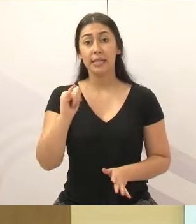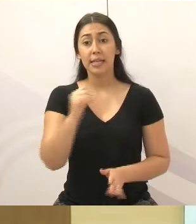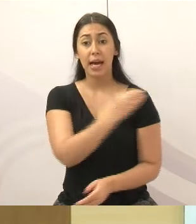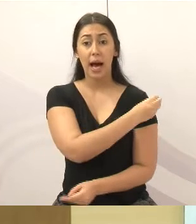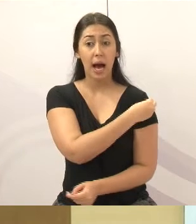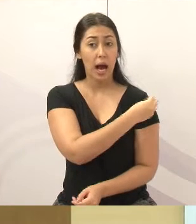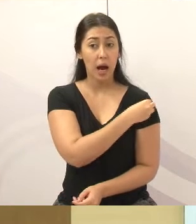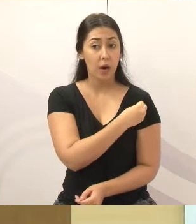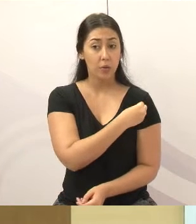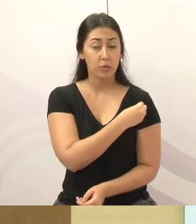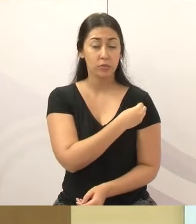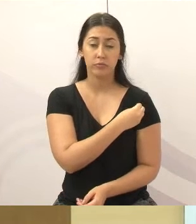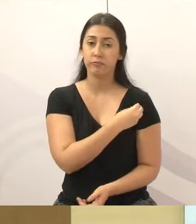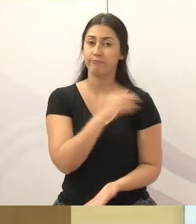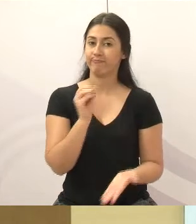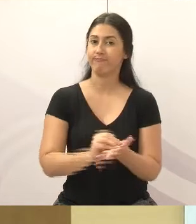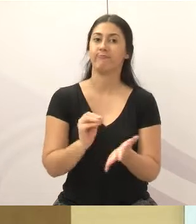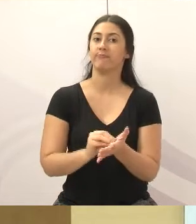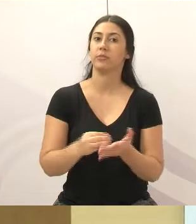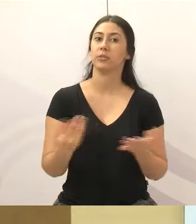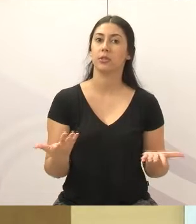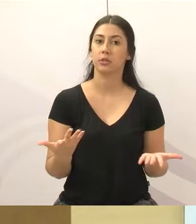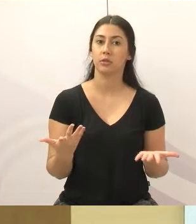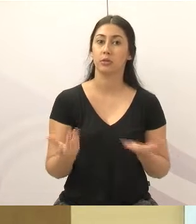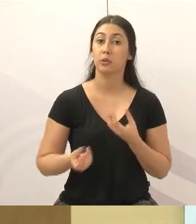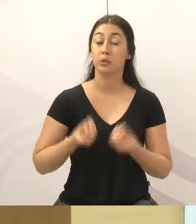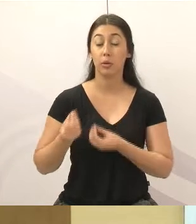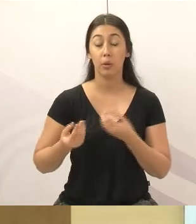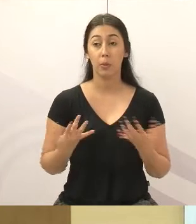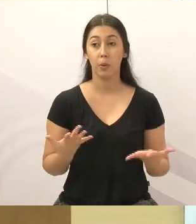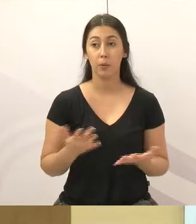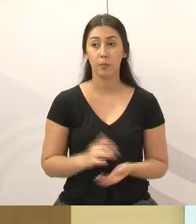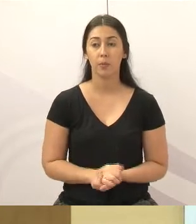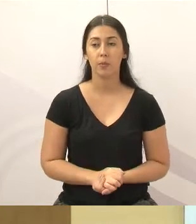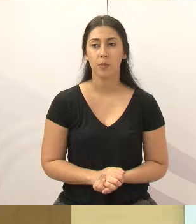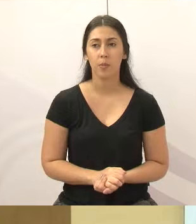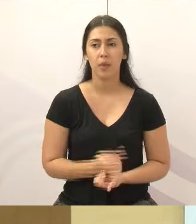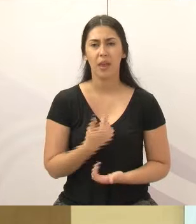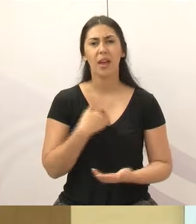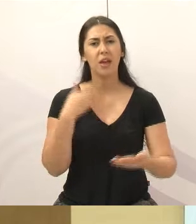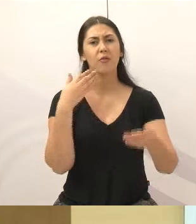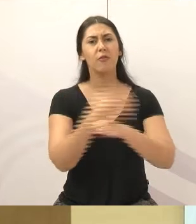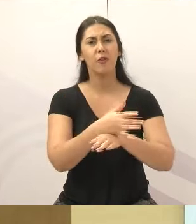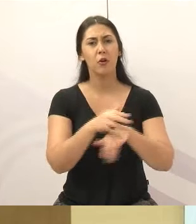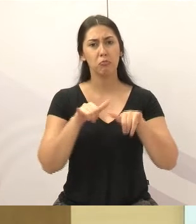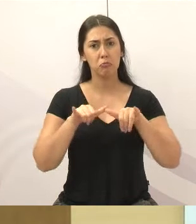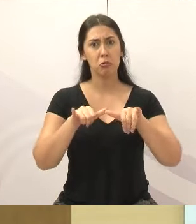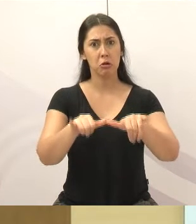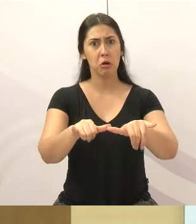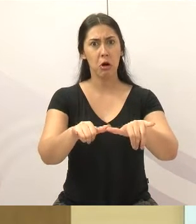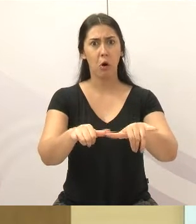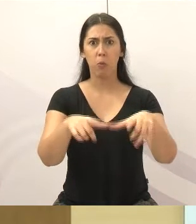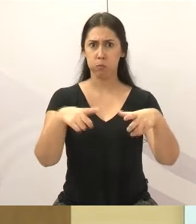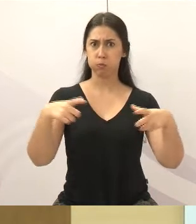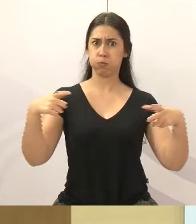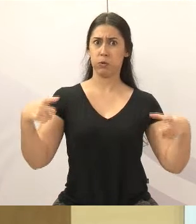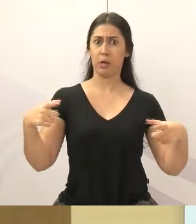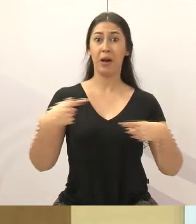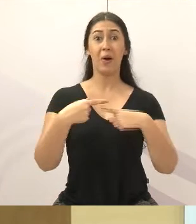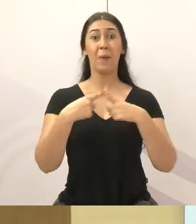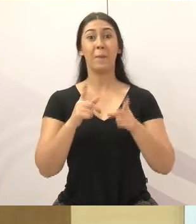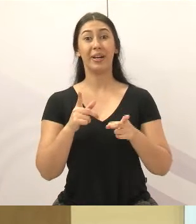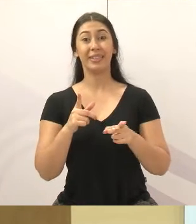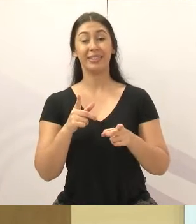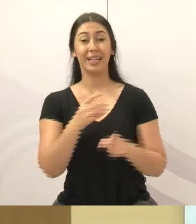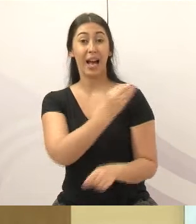têm esses itens no mercado? Eu fui num supermercado grande essa semana também aqui de Jacareí, nem álcool e